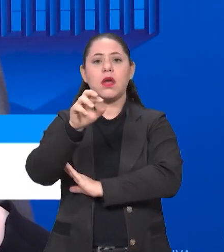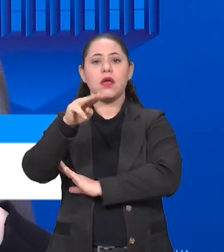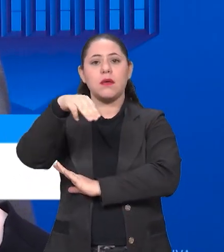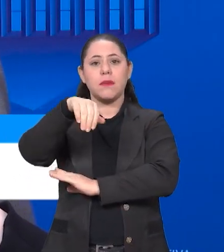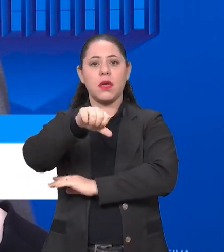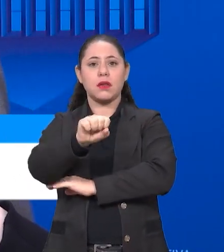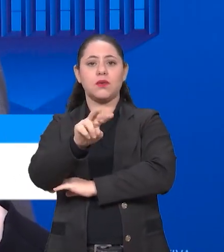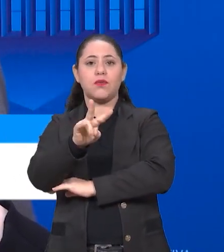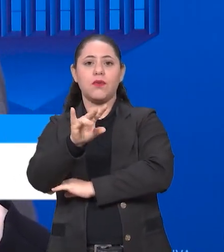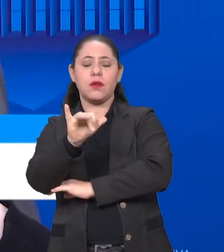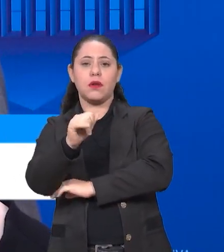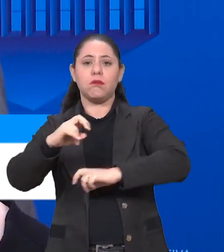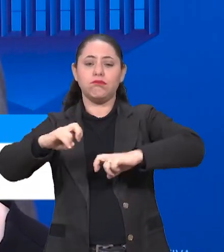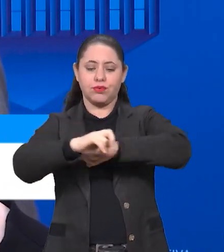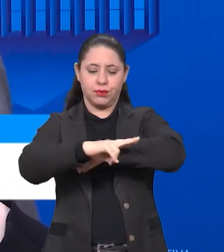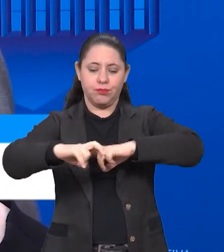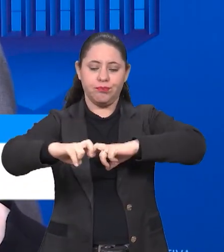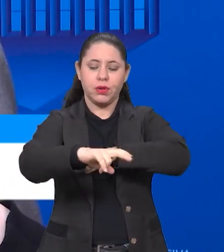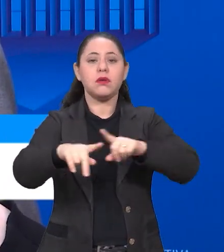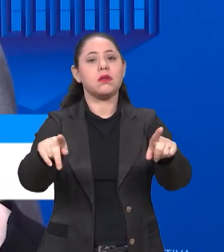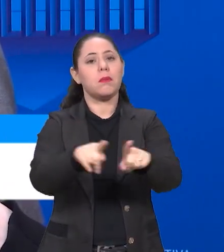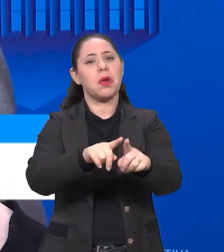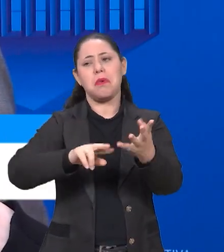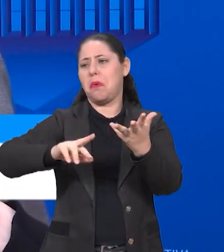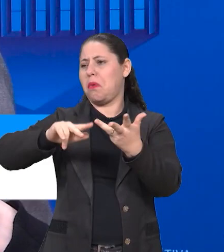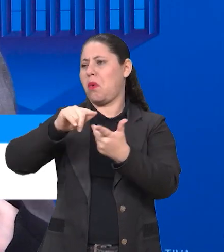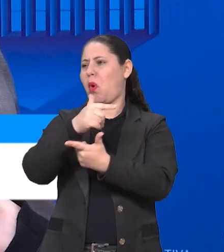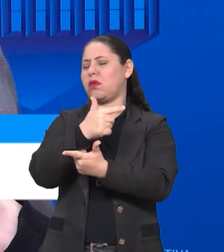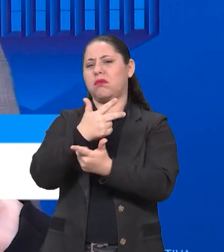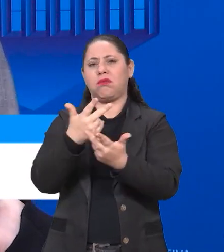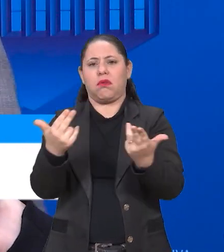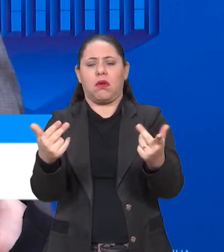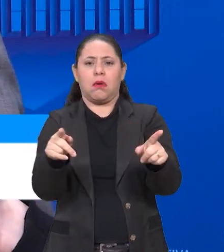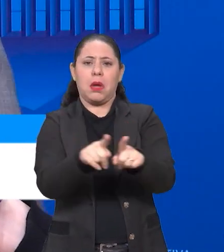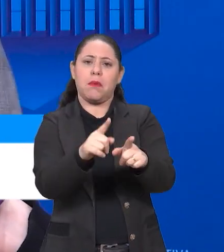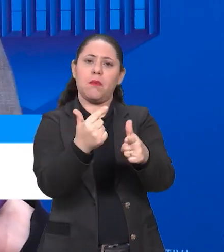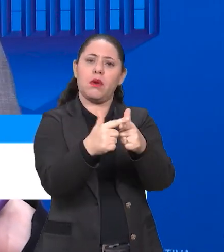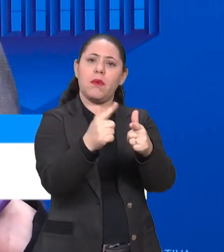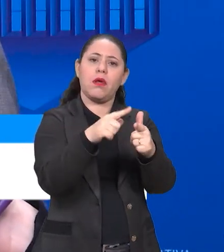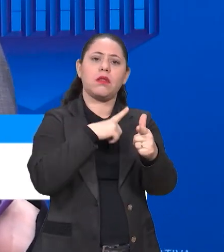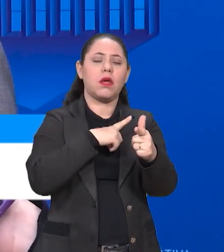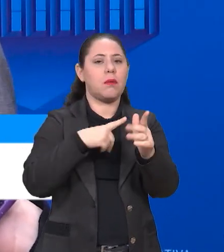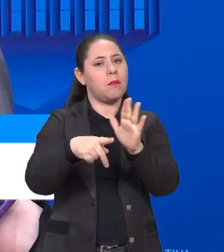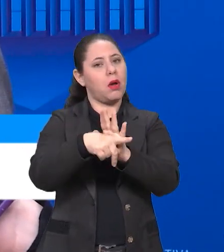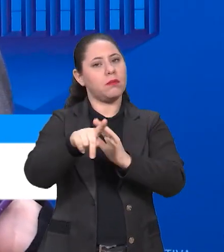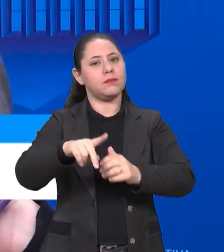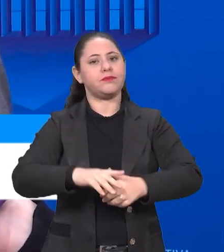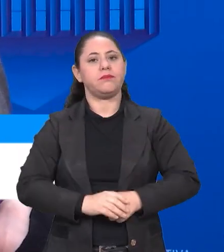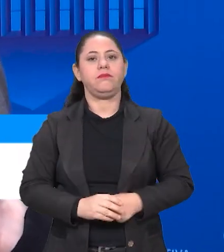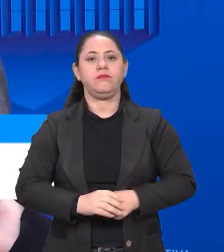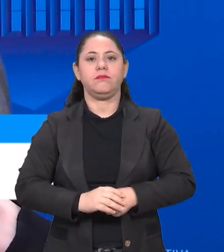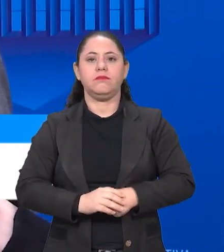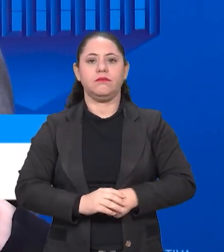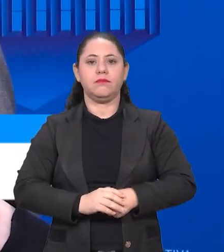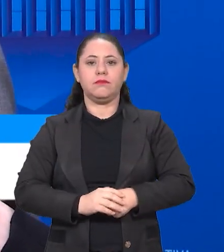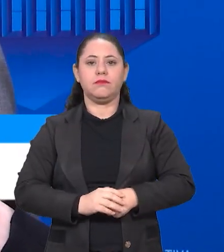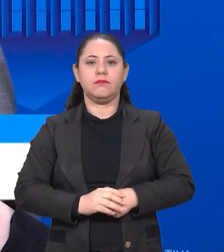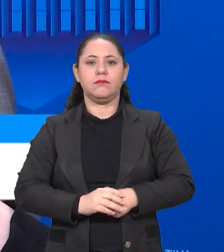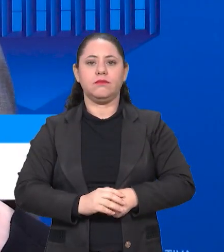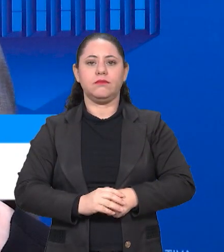da CCR-MS Via em relação à duplicação da rodovia e outras coisas que envolvem toda esta